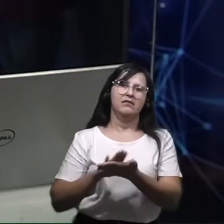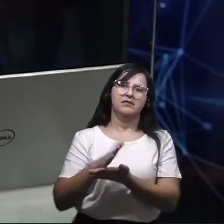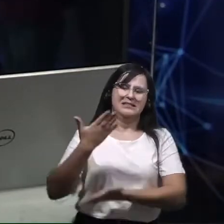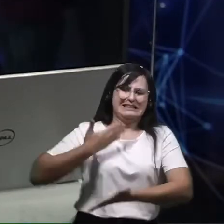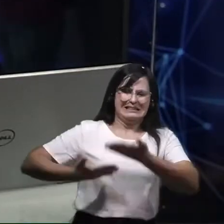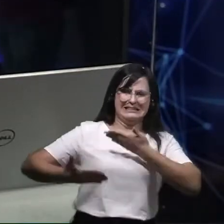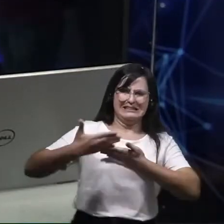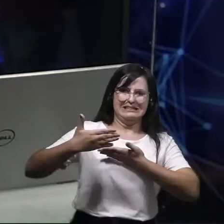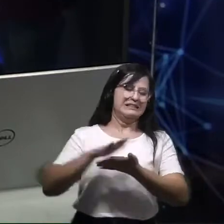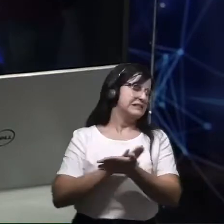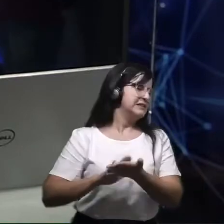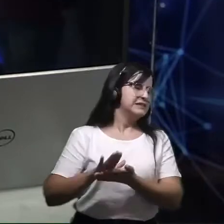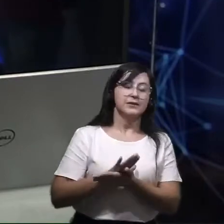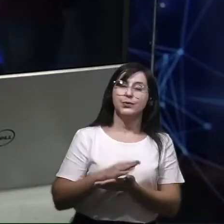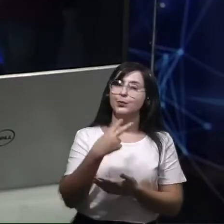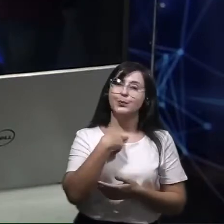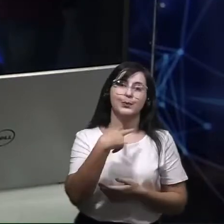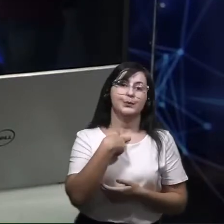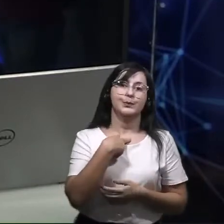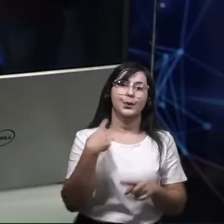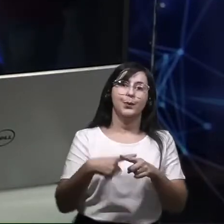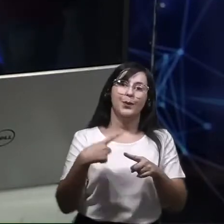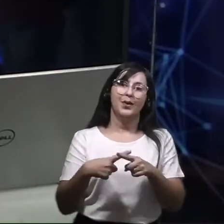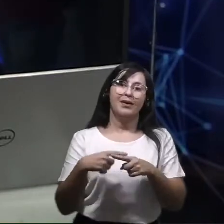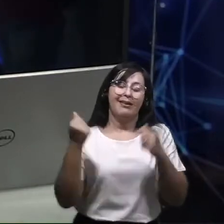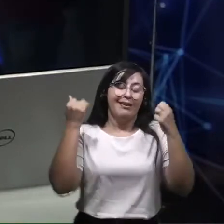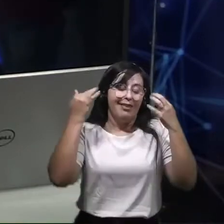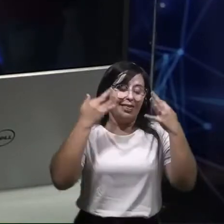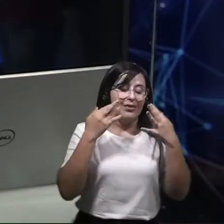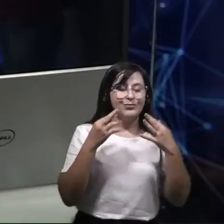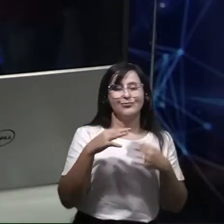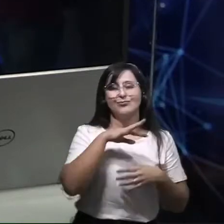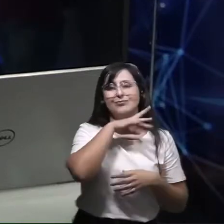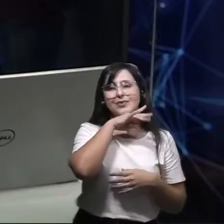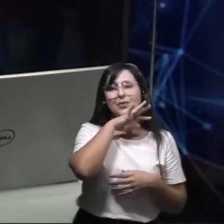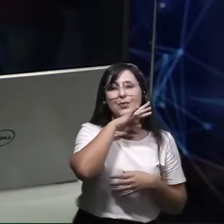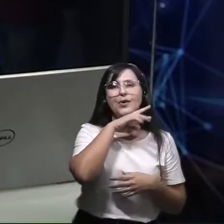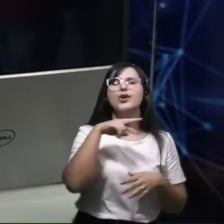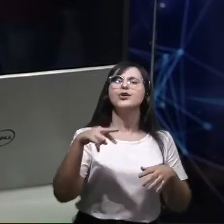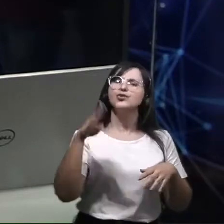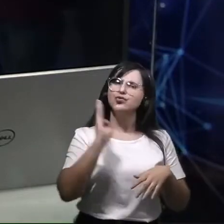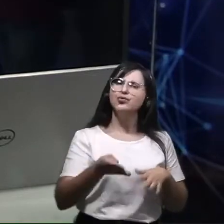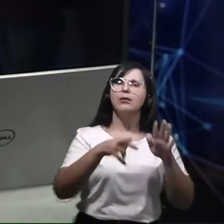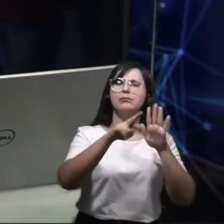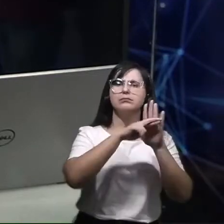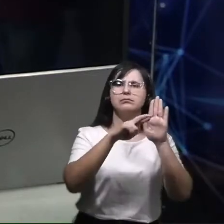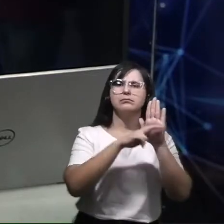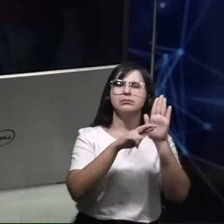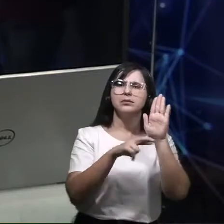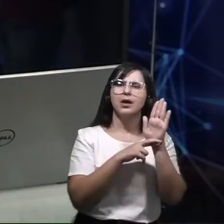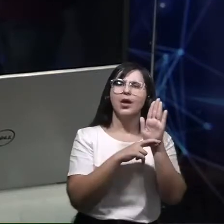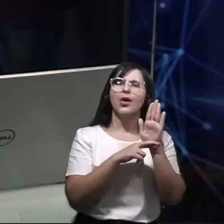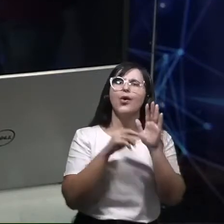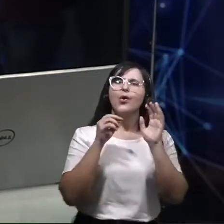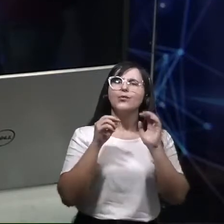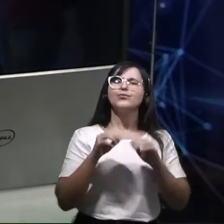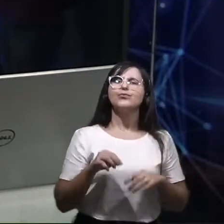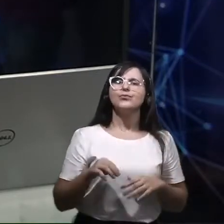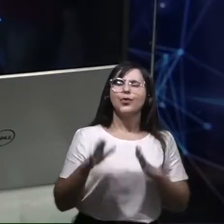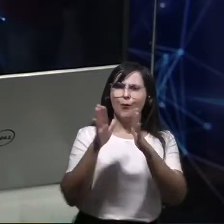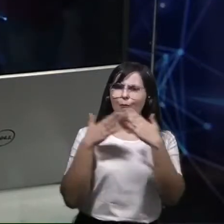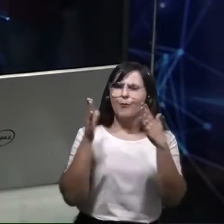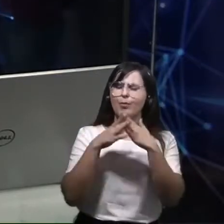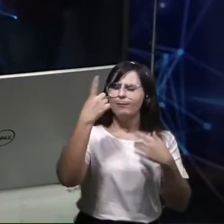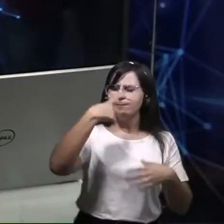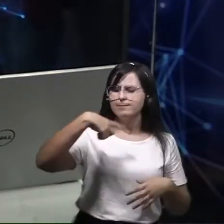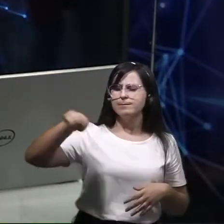movimento paralelo, porque isso pode tirar a atenção dos candidatos. E conforme está nas regras, a gente pode, inclusive, pedir a retirada de alguém que,